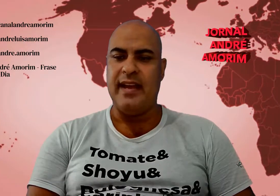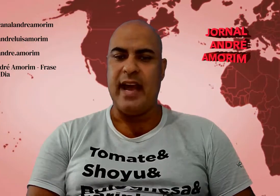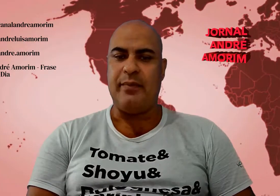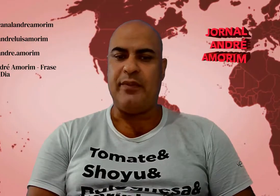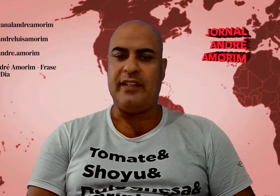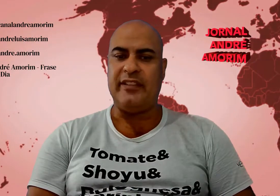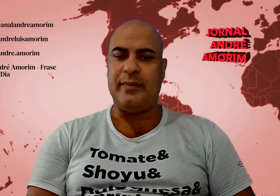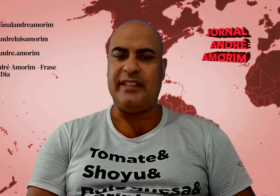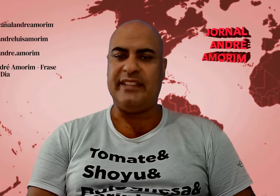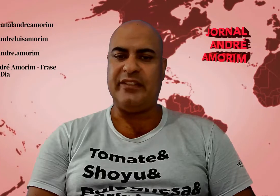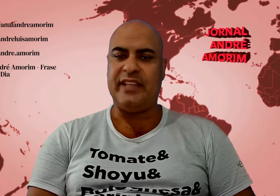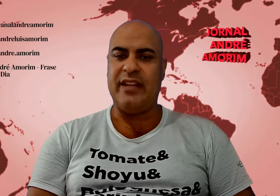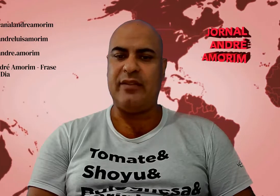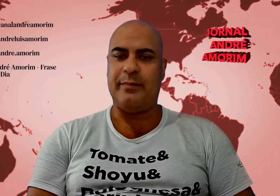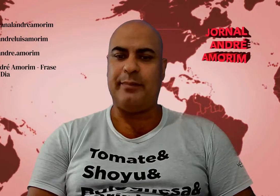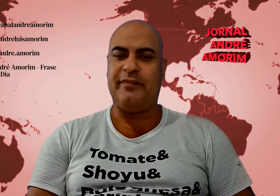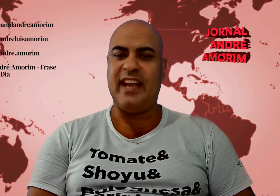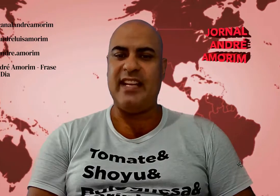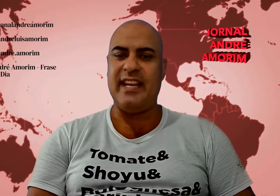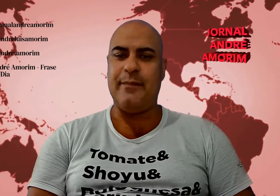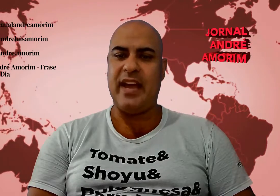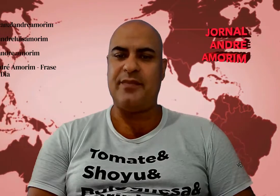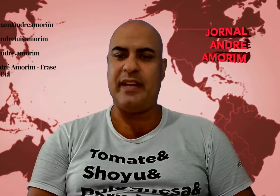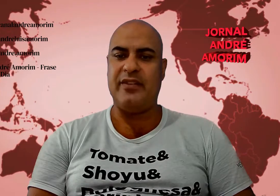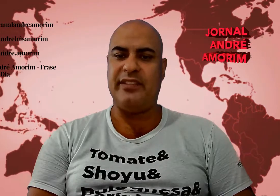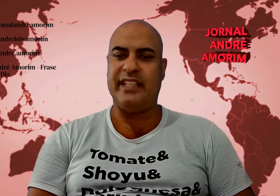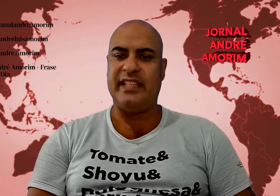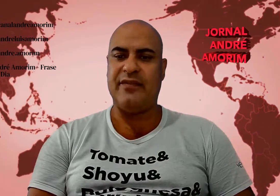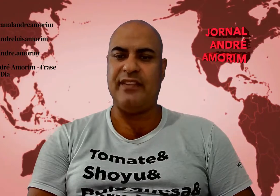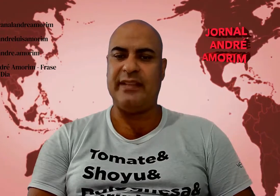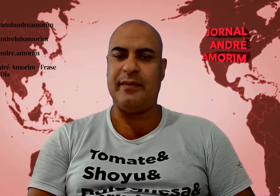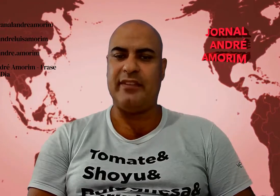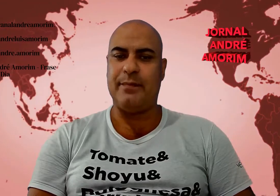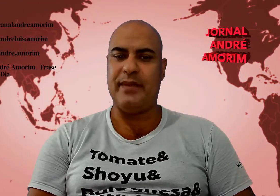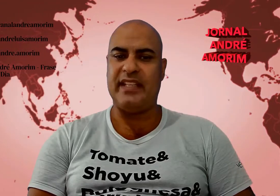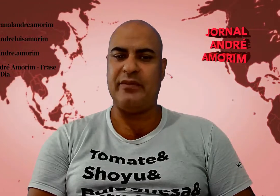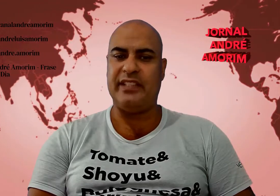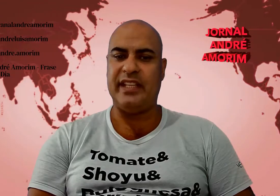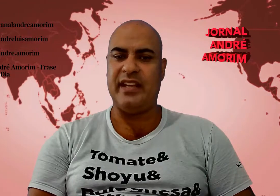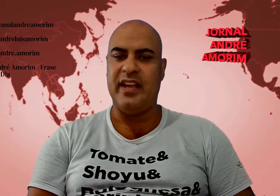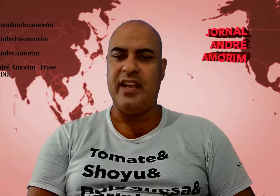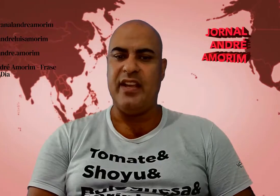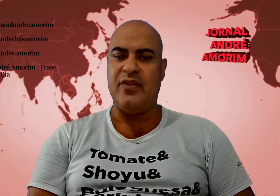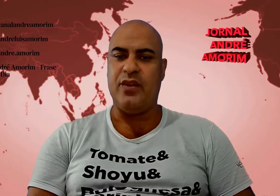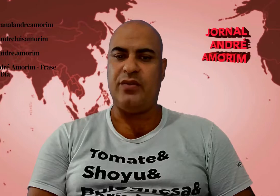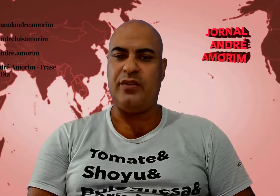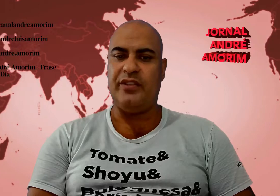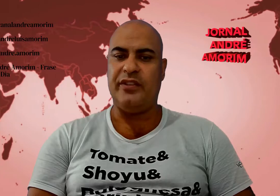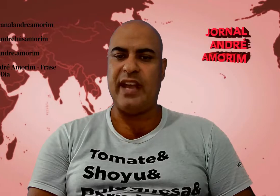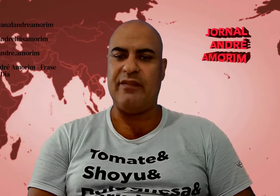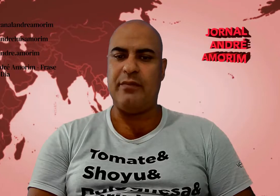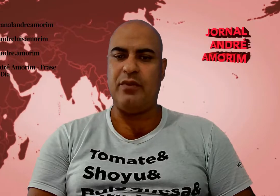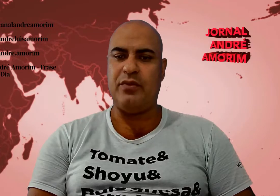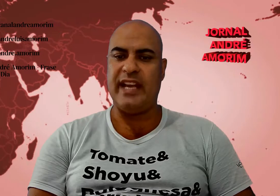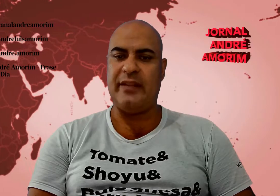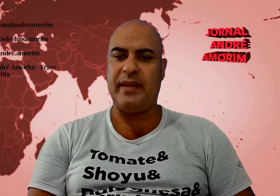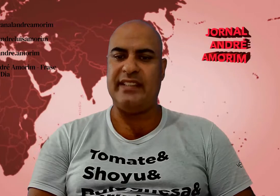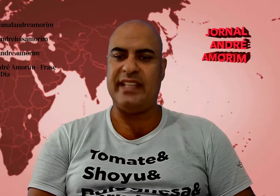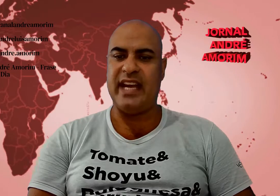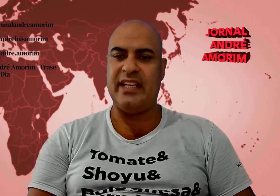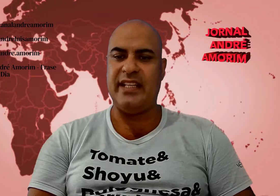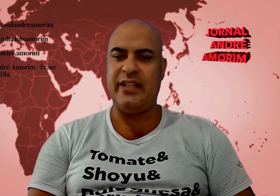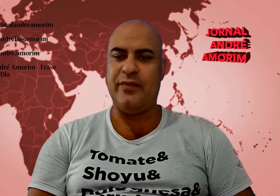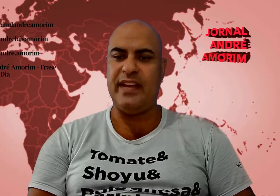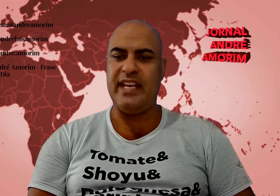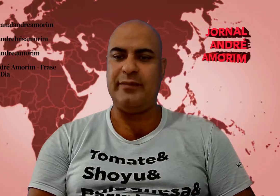cumprimentá-la. Aproveitando a presença do neto, a velhinha pede para ele consertar um vazamento na pia da cozinha. E enquanto isso, leva o amigo do neto